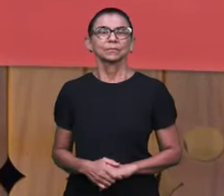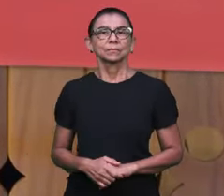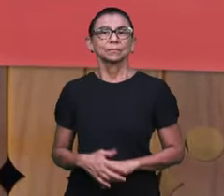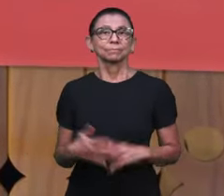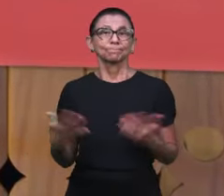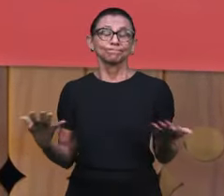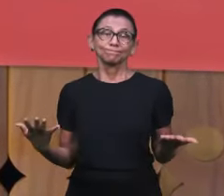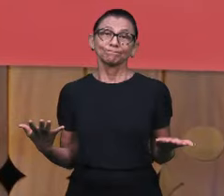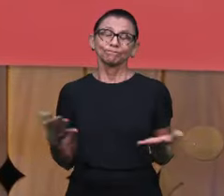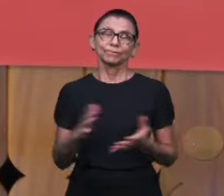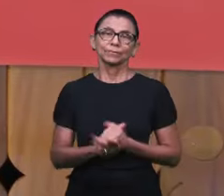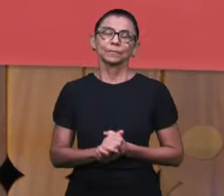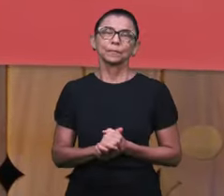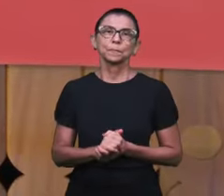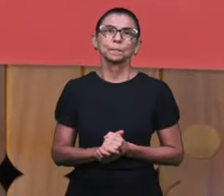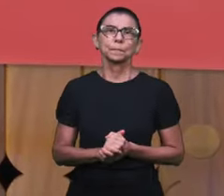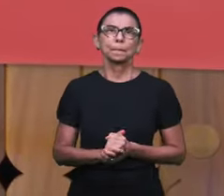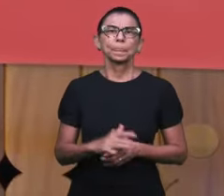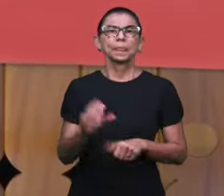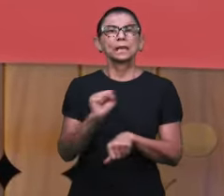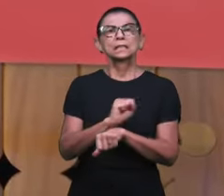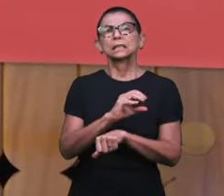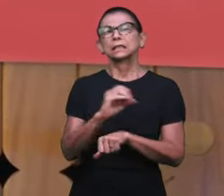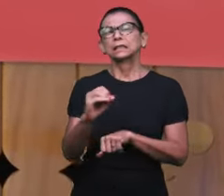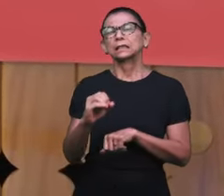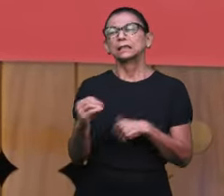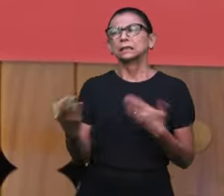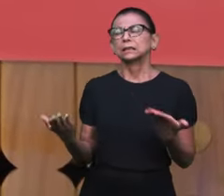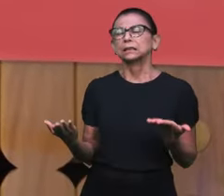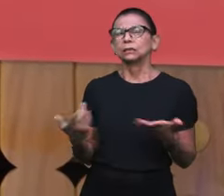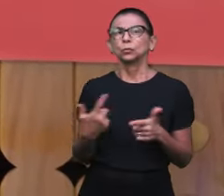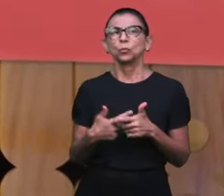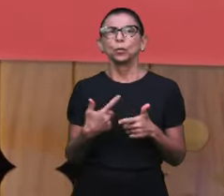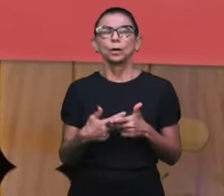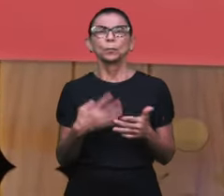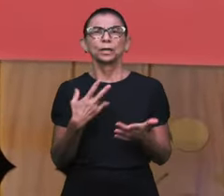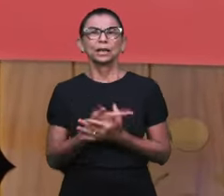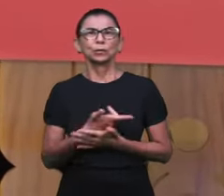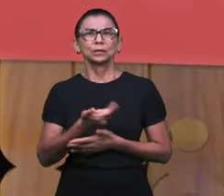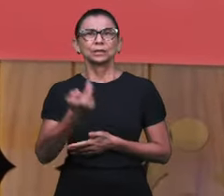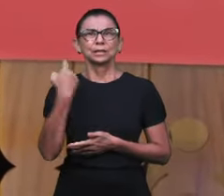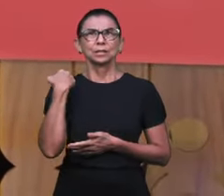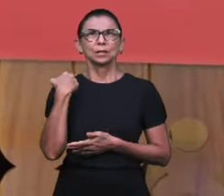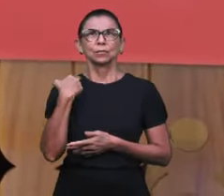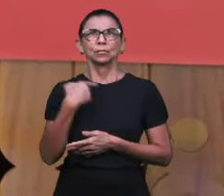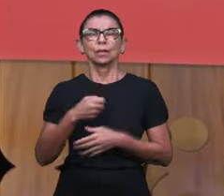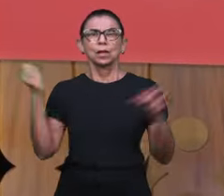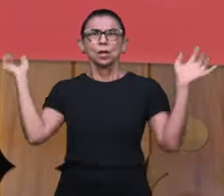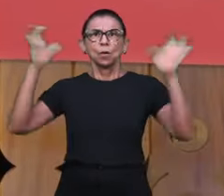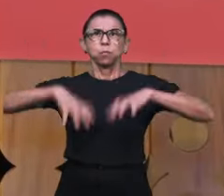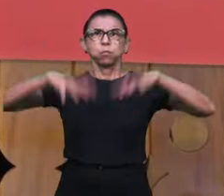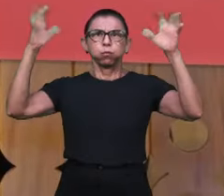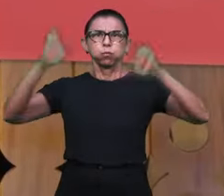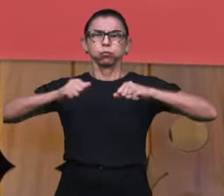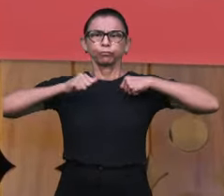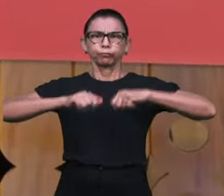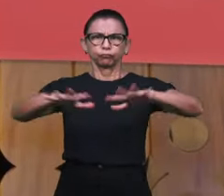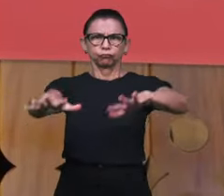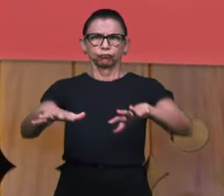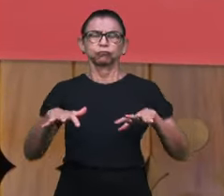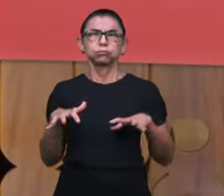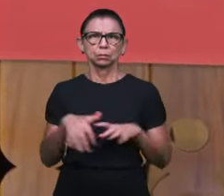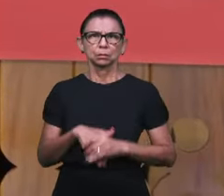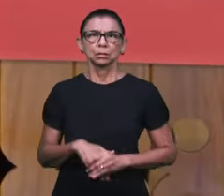Santa Catarina, será que é por o caso dos tsunamis que estão tendo lá? A igreja tem que se despertar lá em Santa Catarina, tá